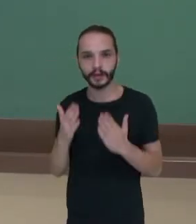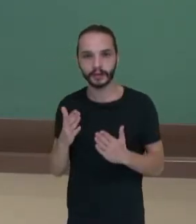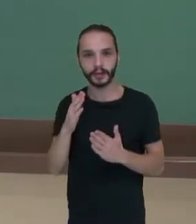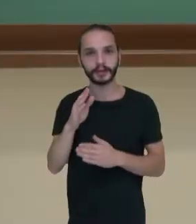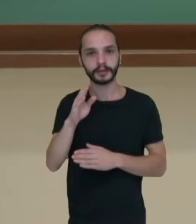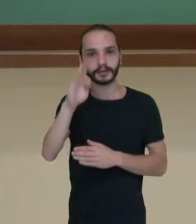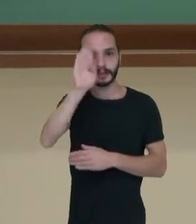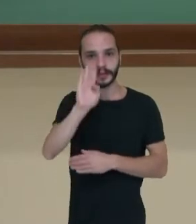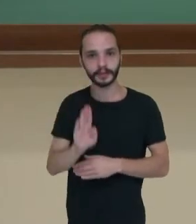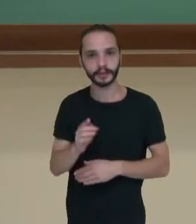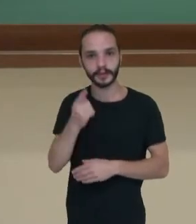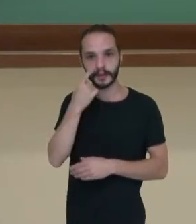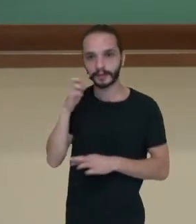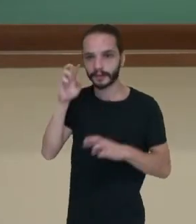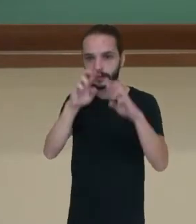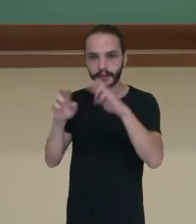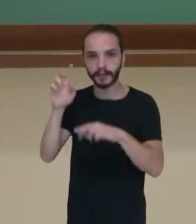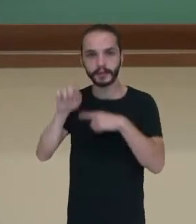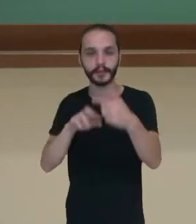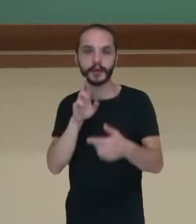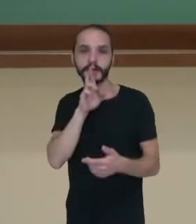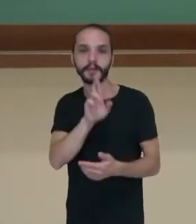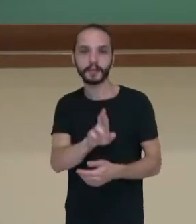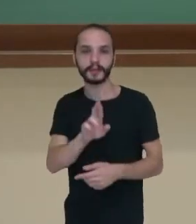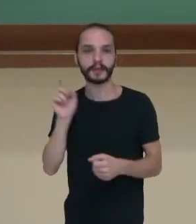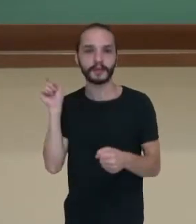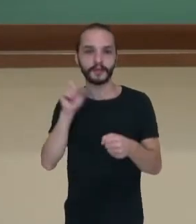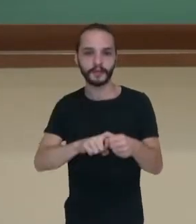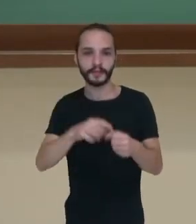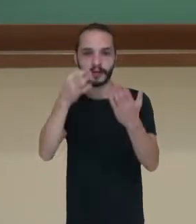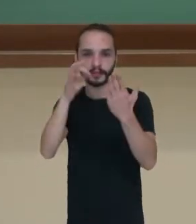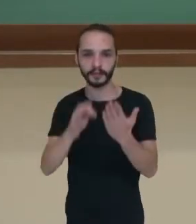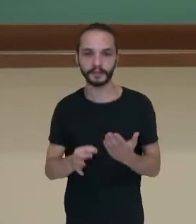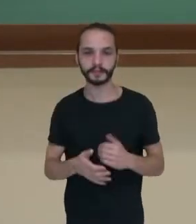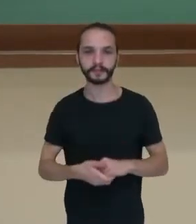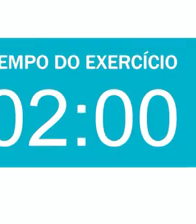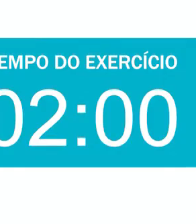resposta. Observem, respondam e a gente volta em seguida para a correção.